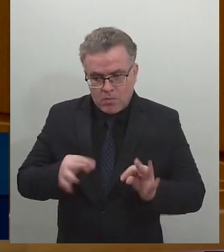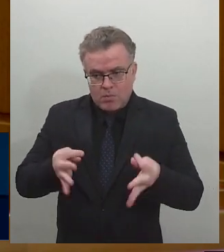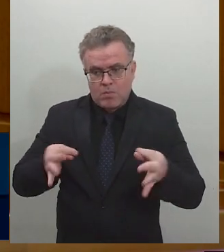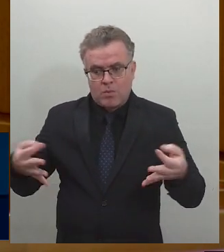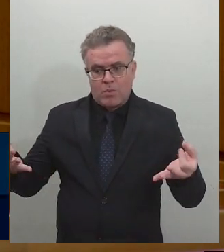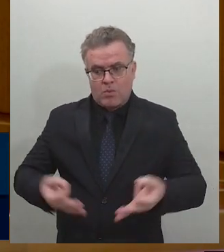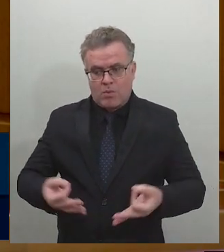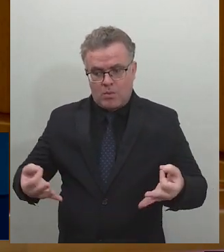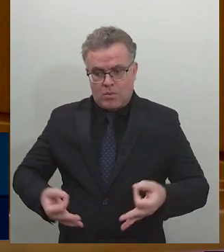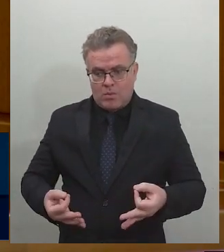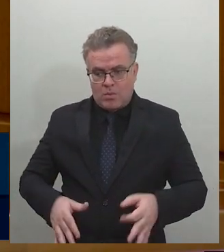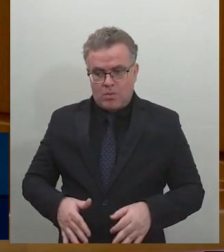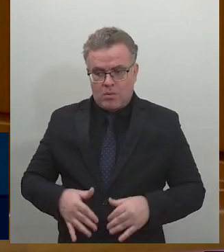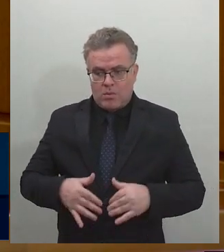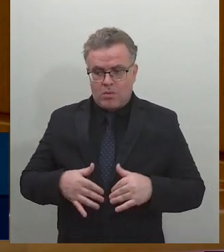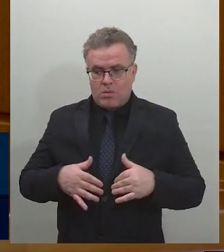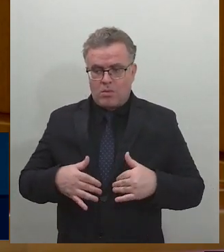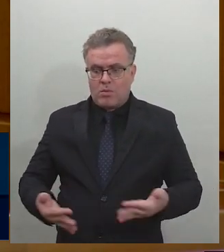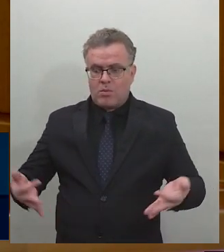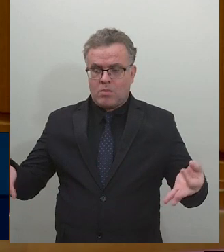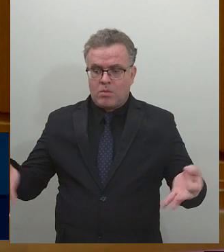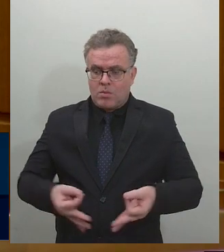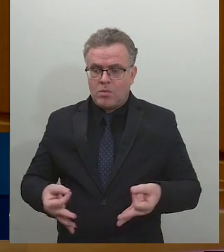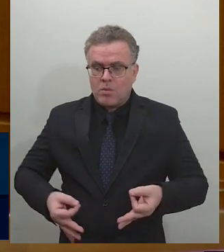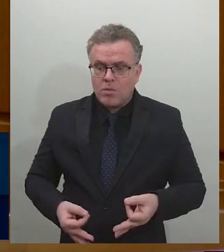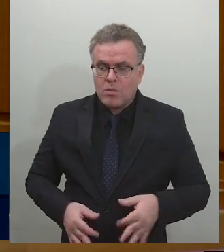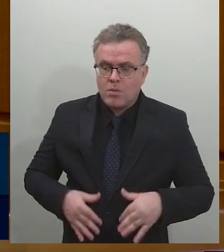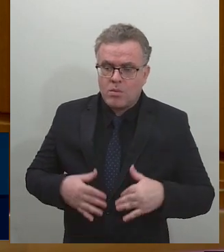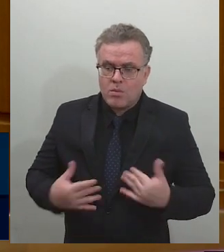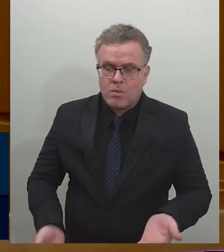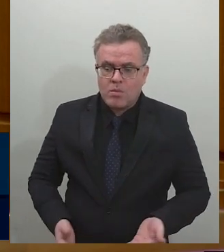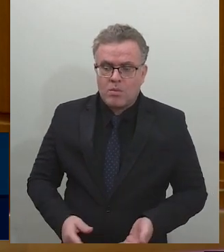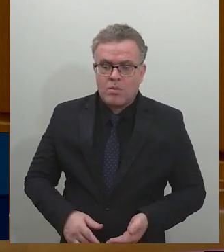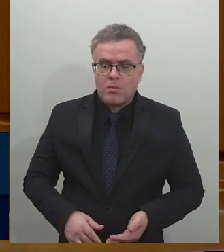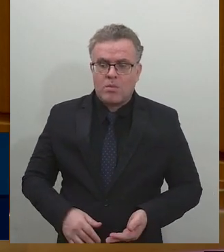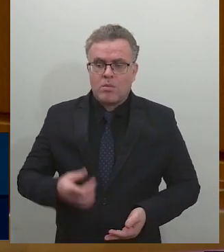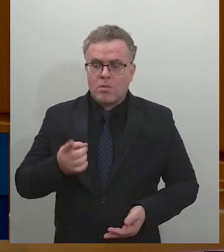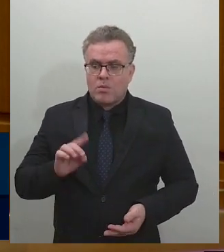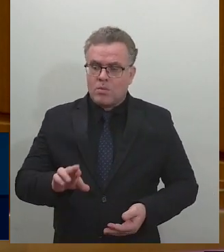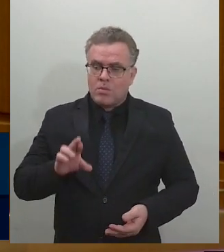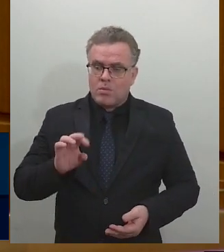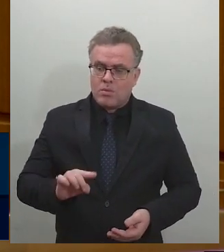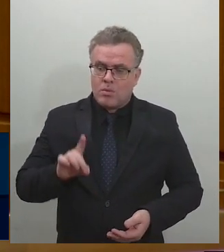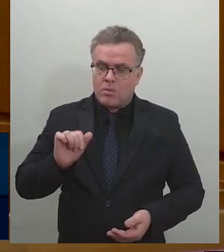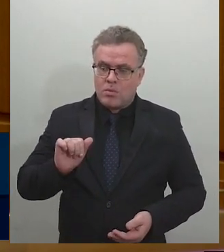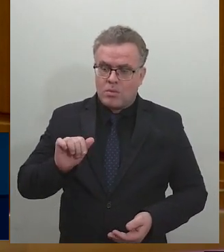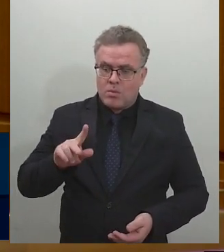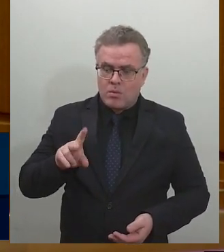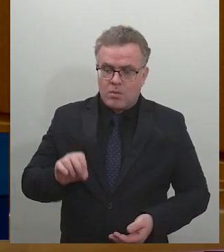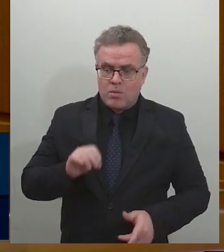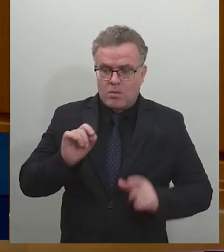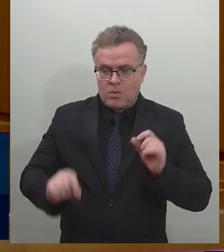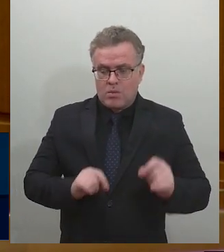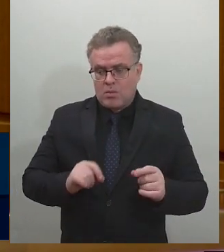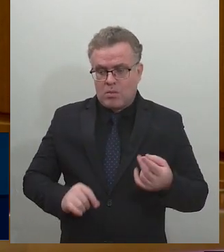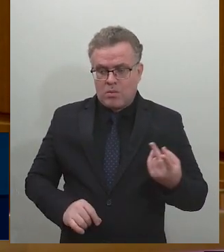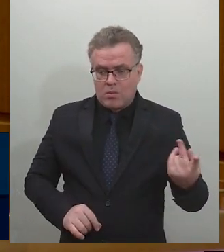Então, doutor Dalmo, fiquei feliz. Eu e o nosso vereador